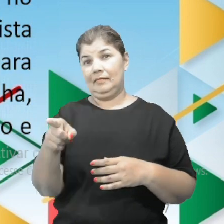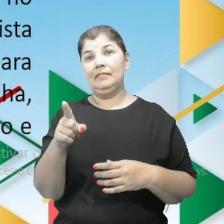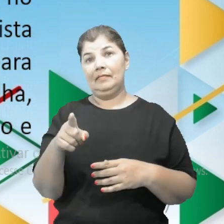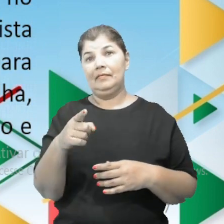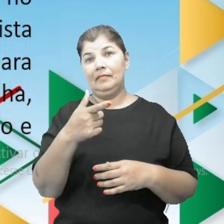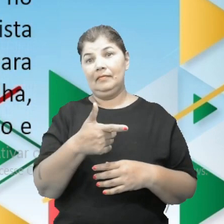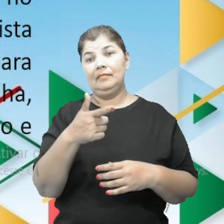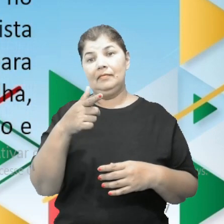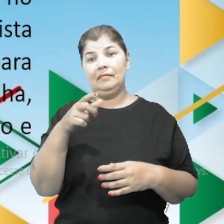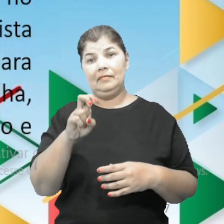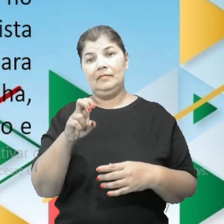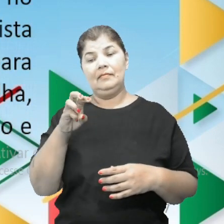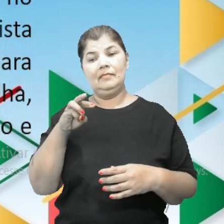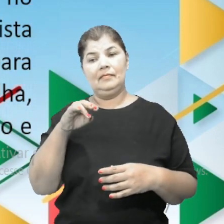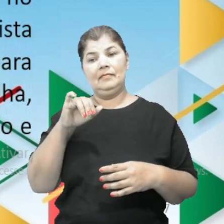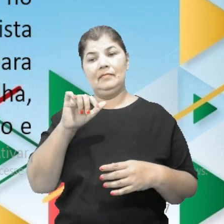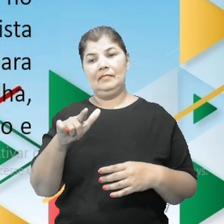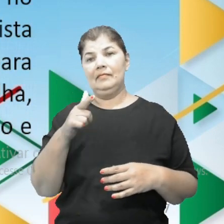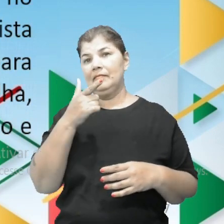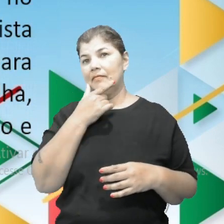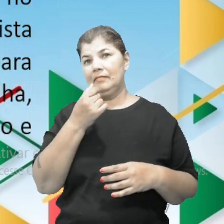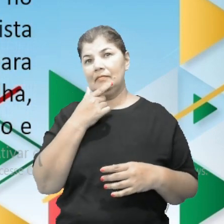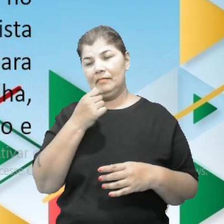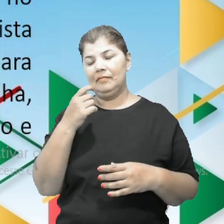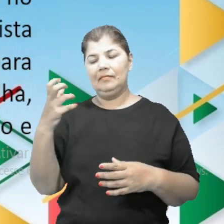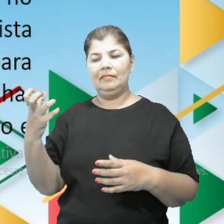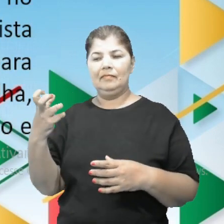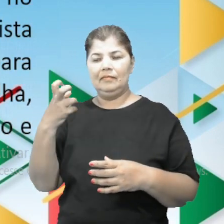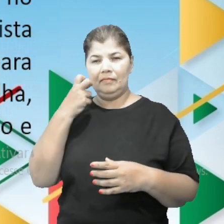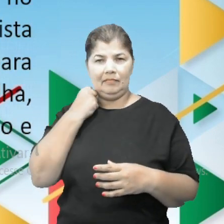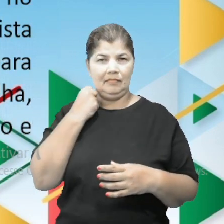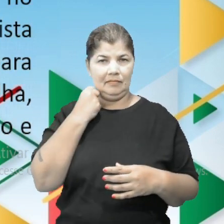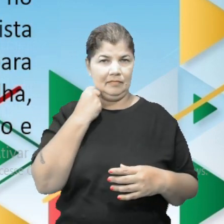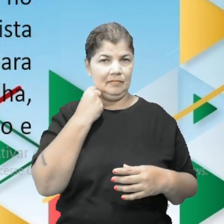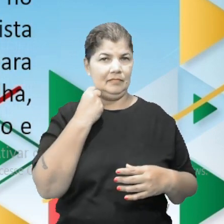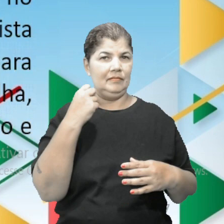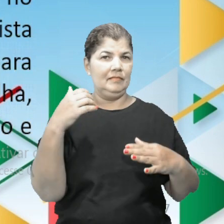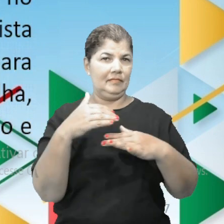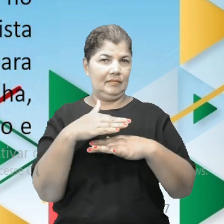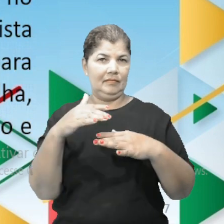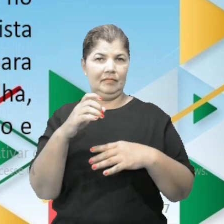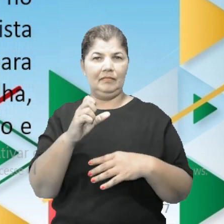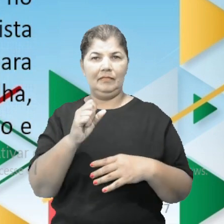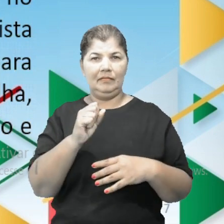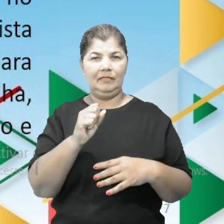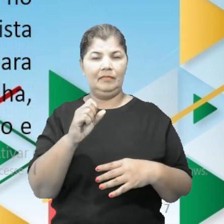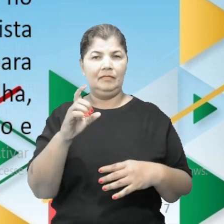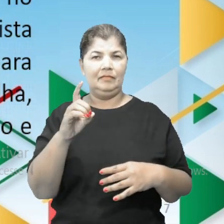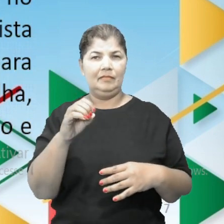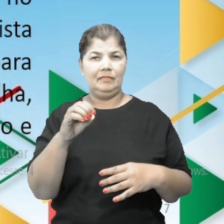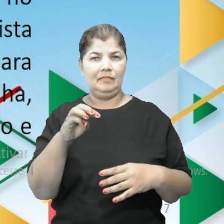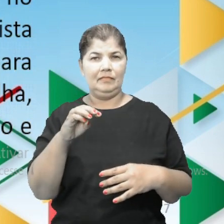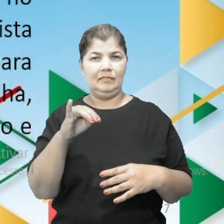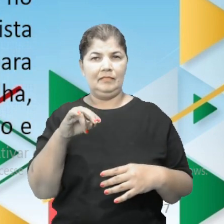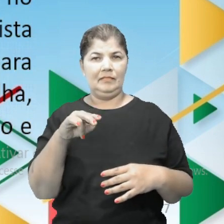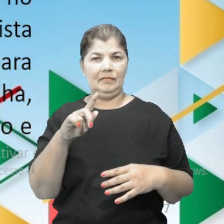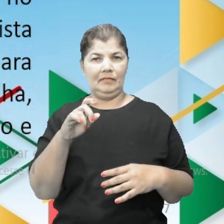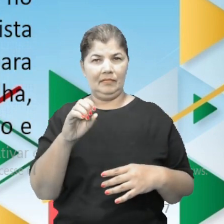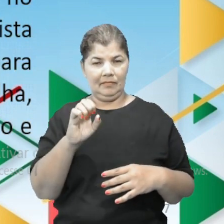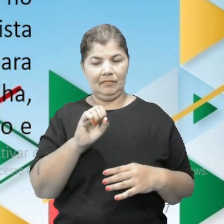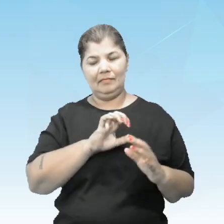para retomar São Domingos. As forças de Bonaparte invadiram a